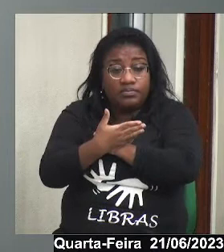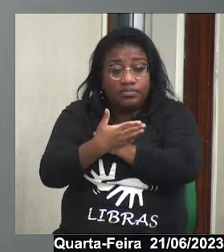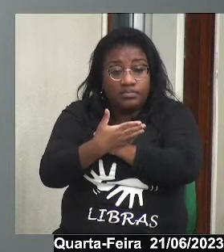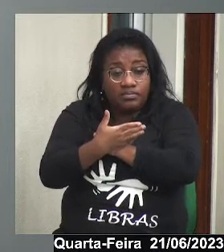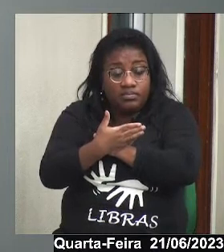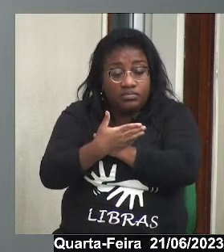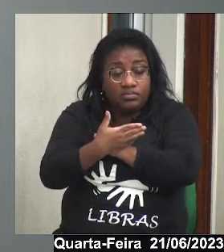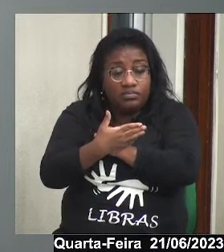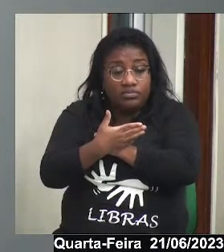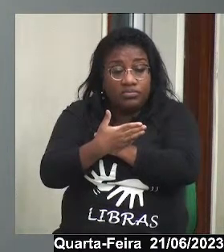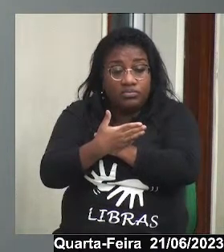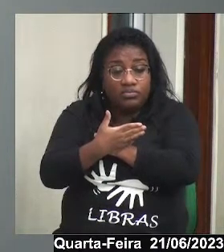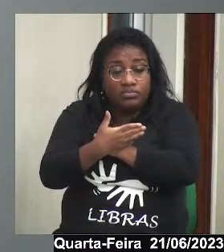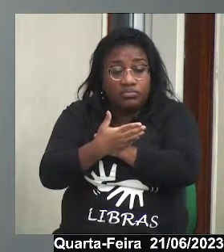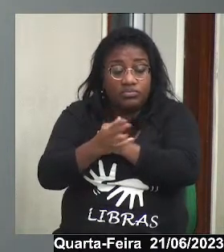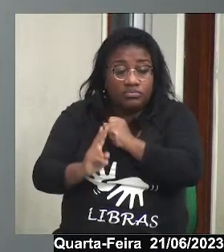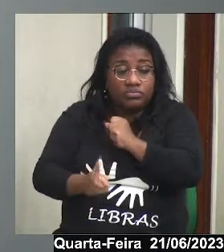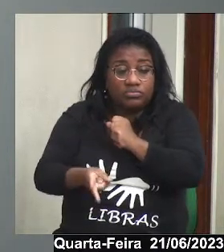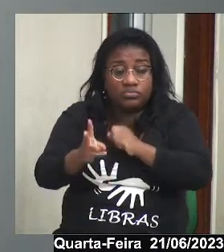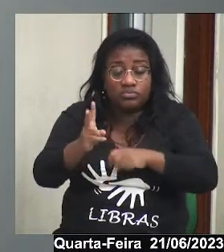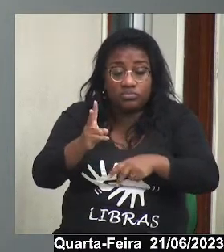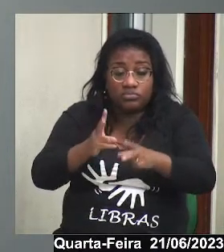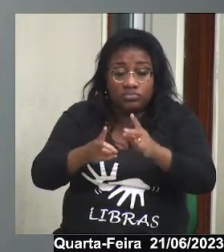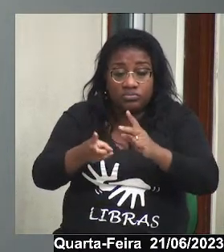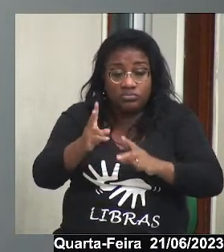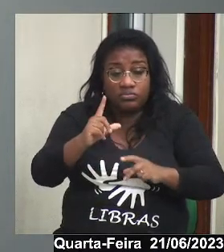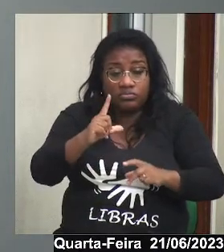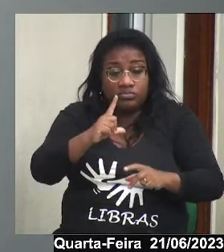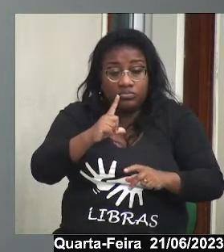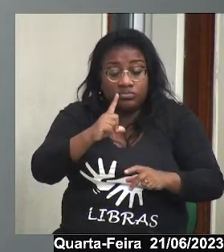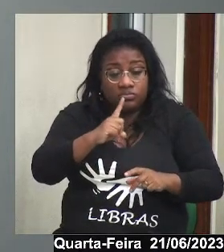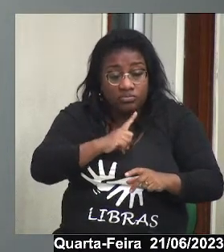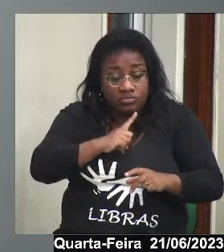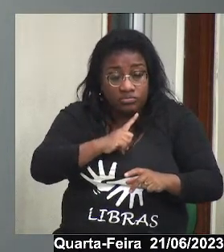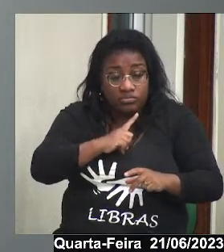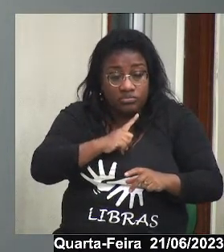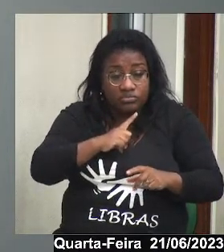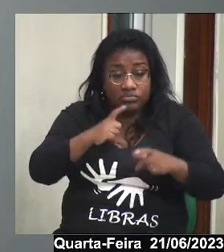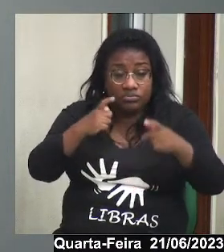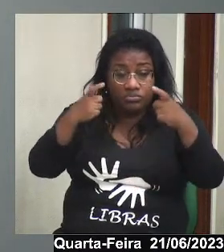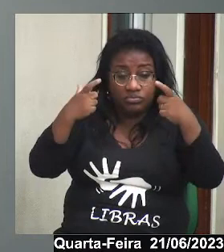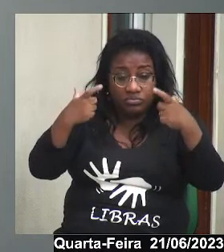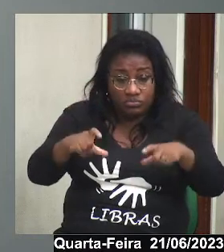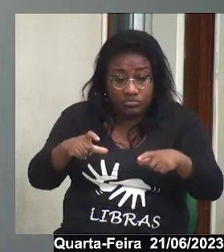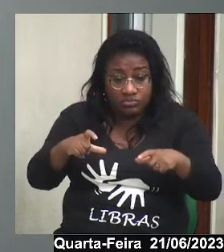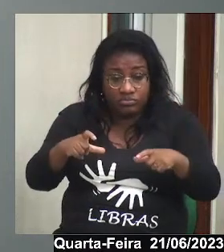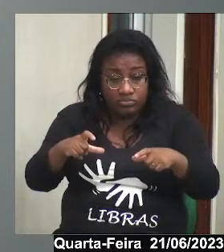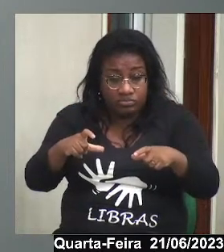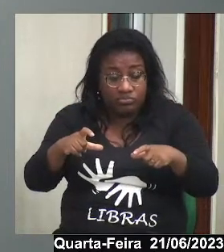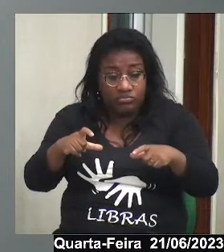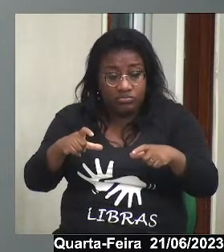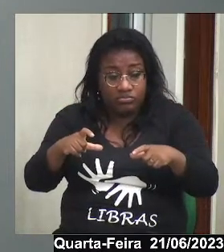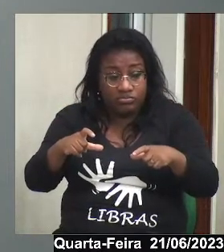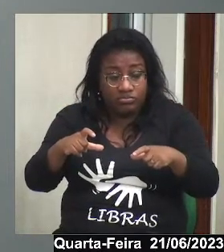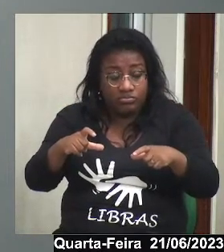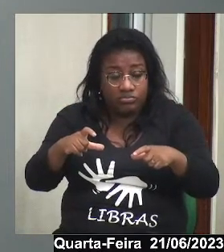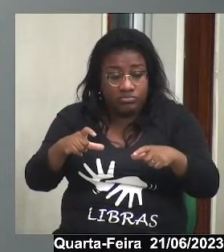prefeitura fez. E, por exemplo, vou dar um exemplo. Tinha barraca na Joaquim Santana em frente ao Faroeste?